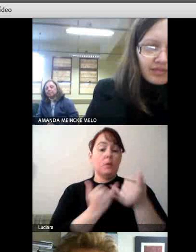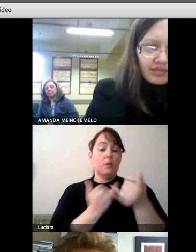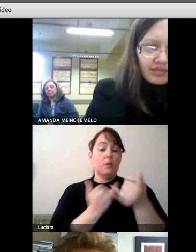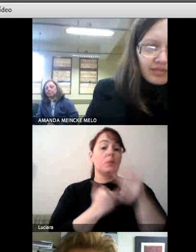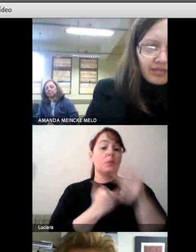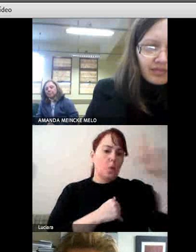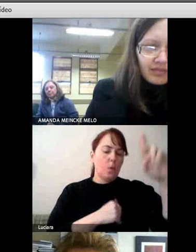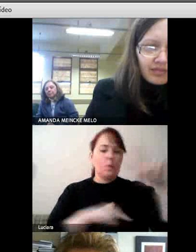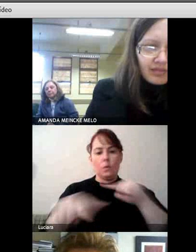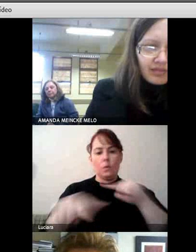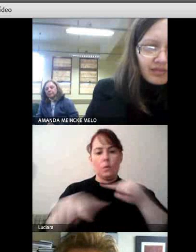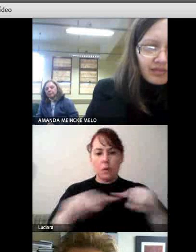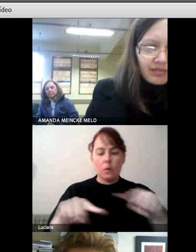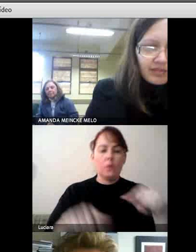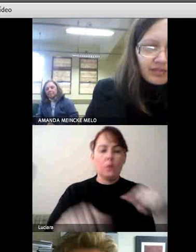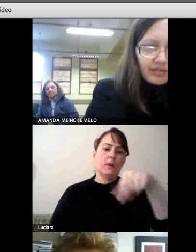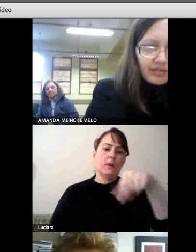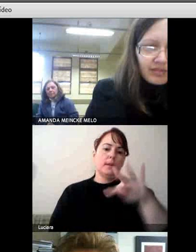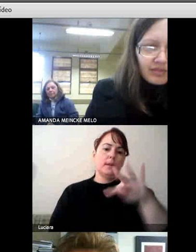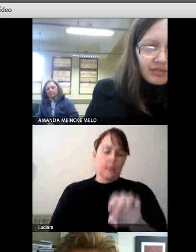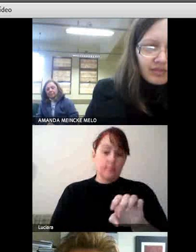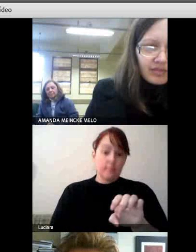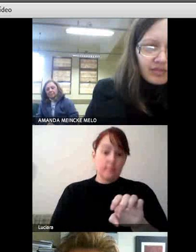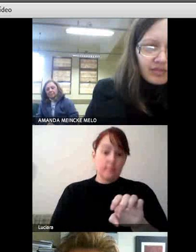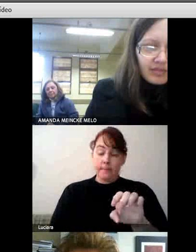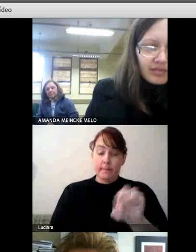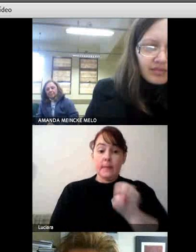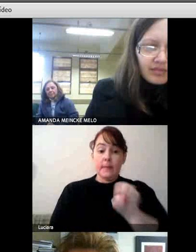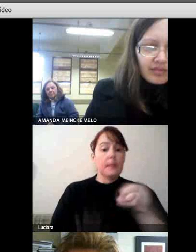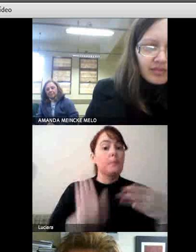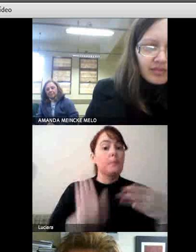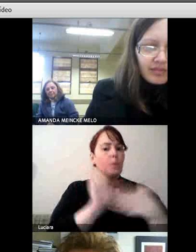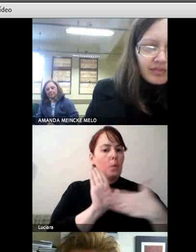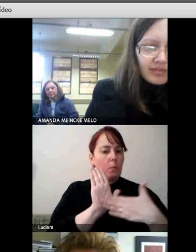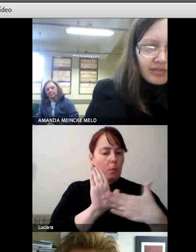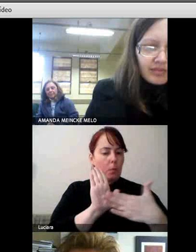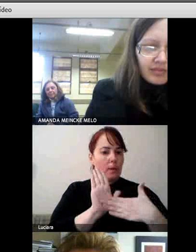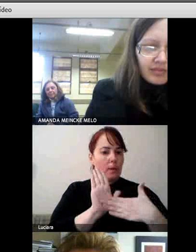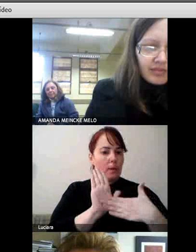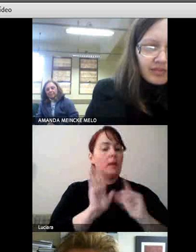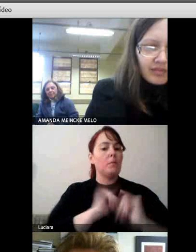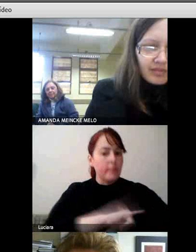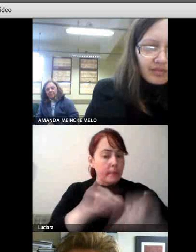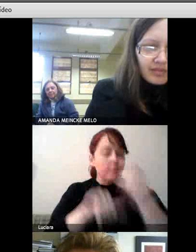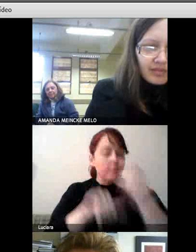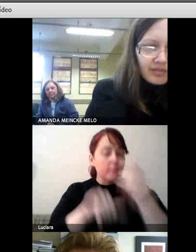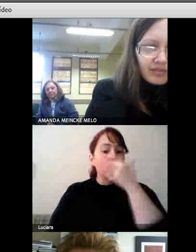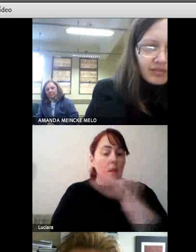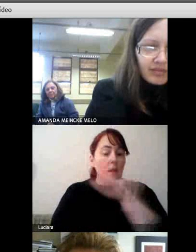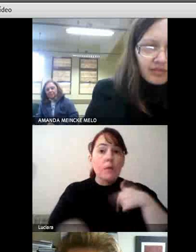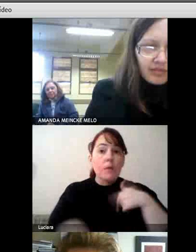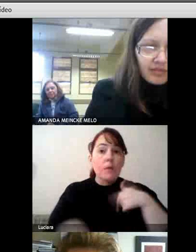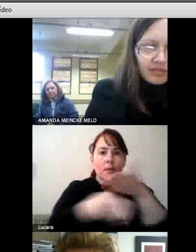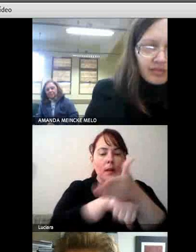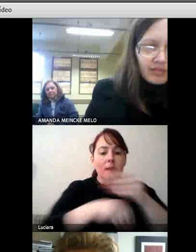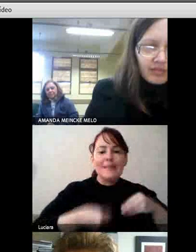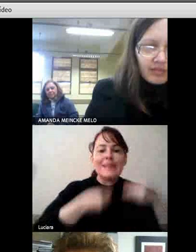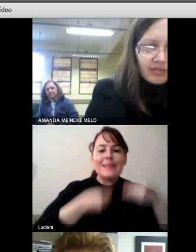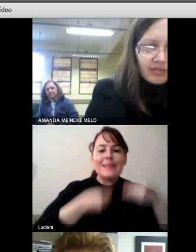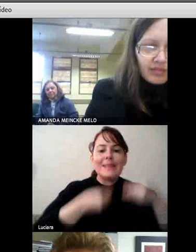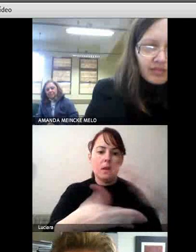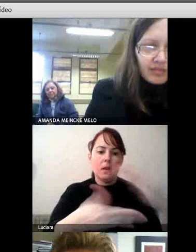muito contentes. E a gente perguntou, o que vocês estão acontecendo? Porque nós temos laptop na escola. E vocês trabalham? Não.